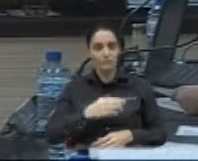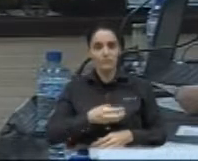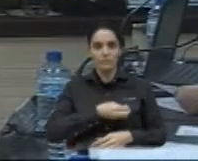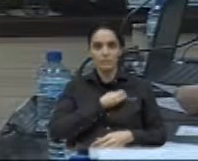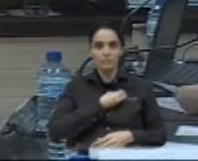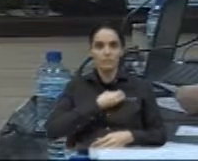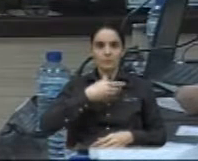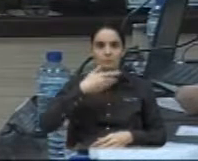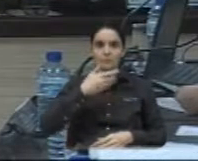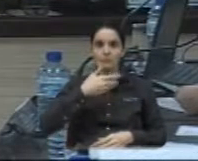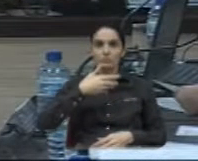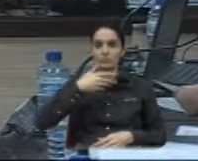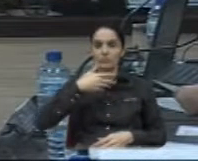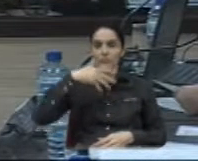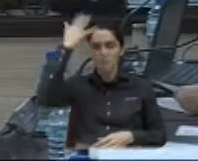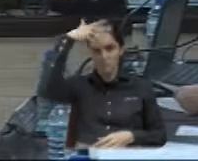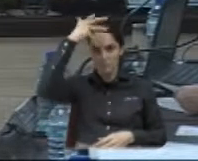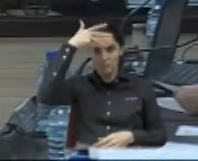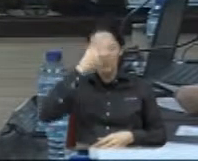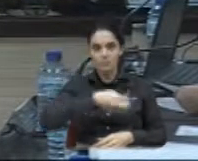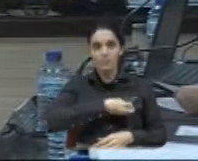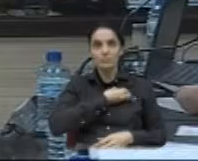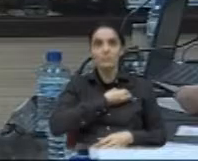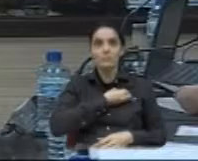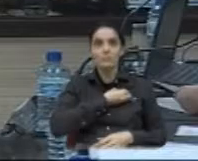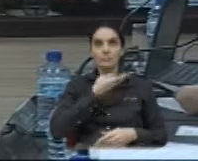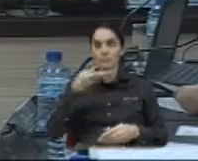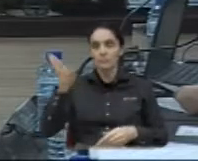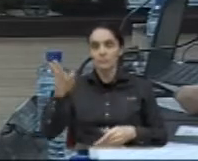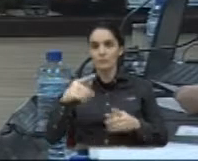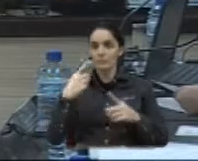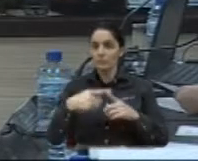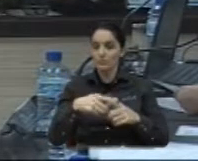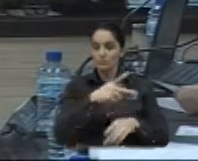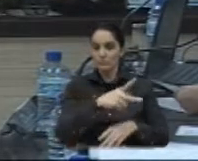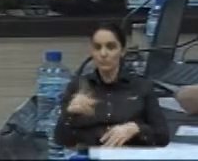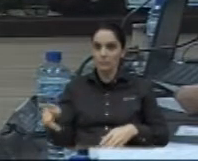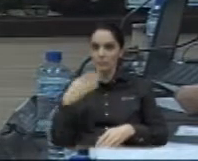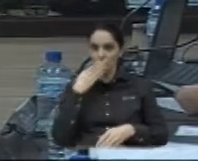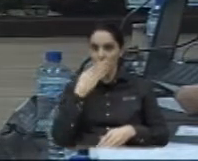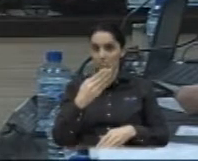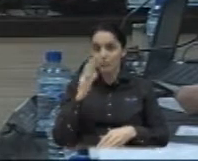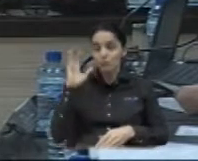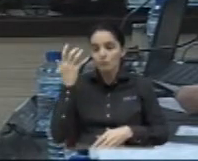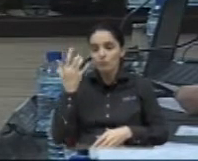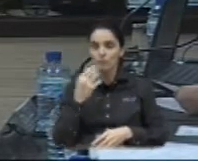Érica Tanque. Presente, excelência. Saí porque o presidente me pediu para que fosse verificar o doutor Raul.